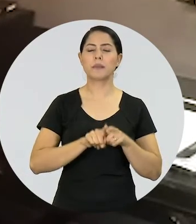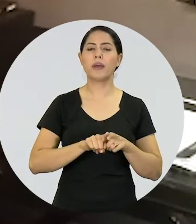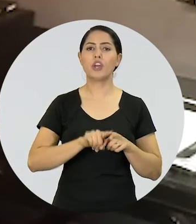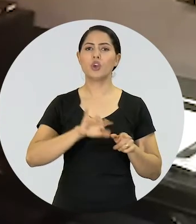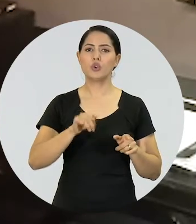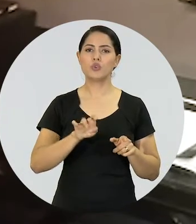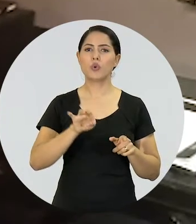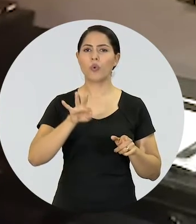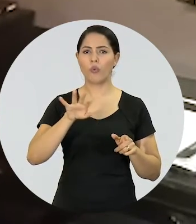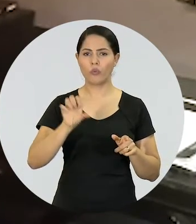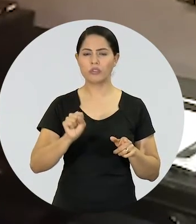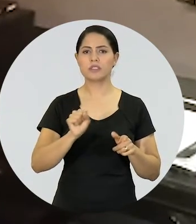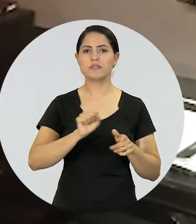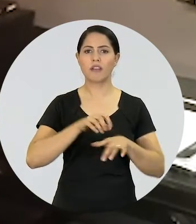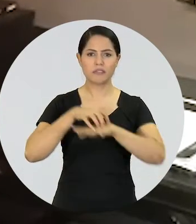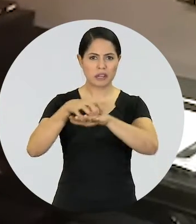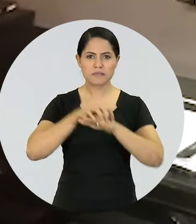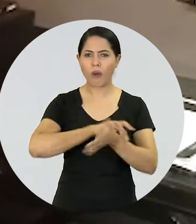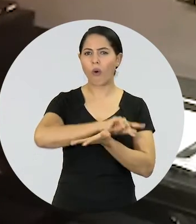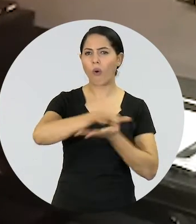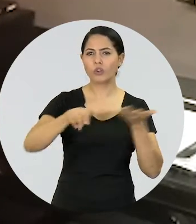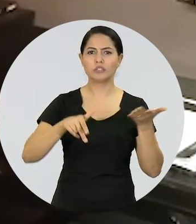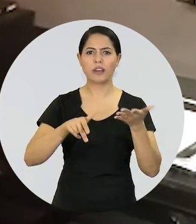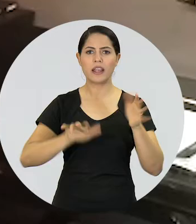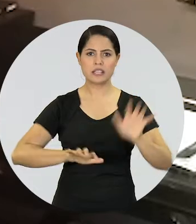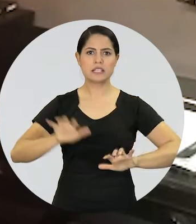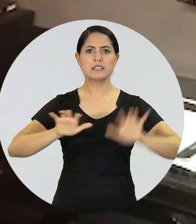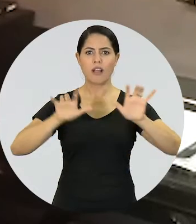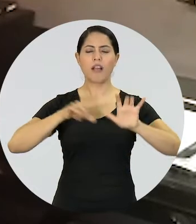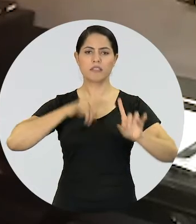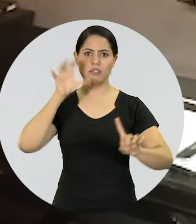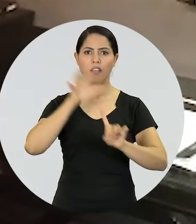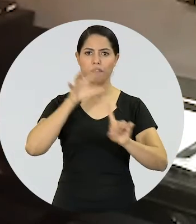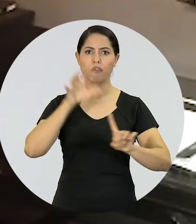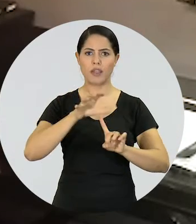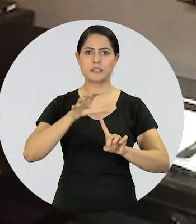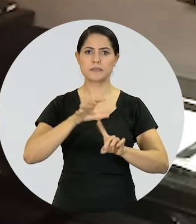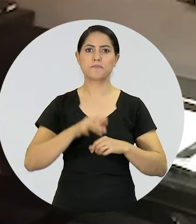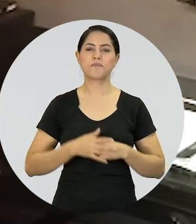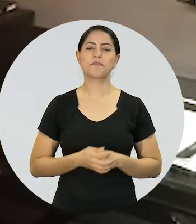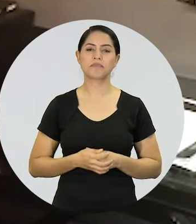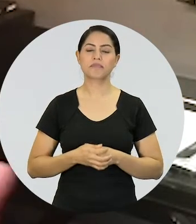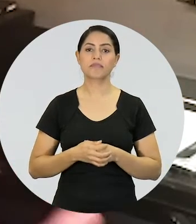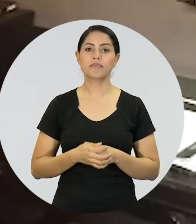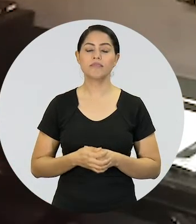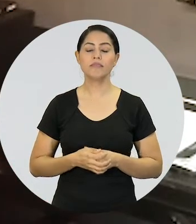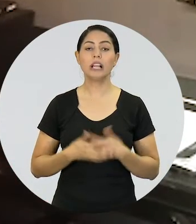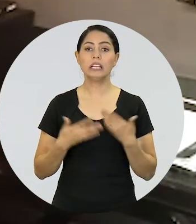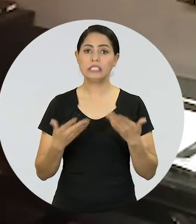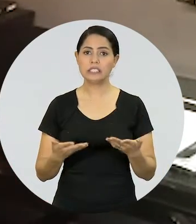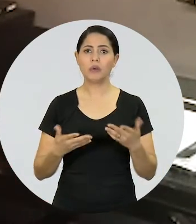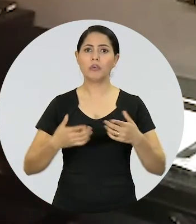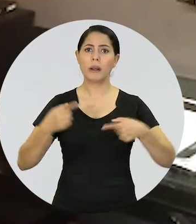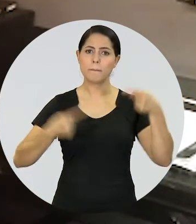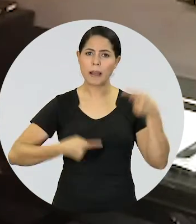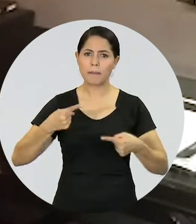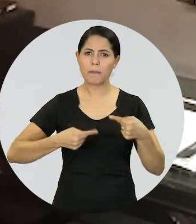públicos, juntas comerciais, transportes e outras áreas também que são impactadas, como o meio